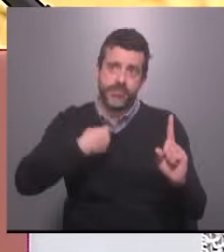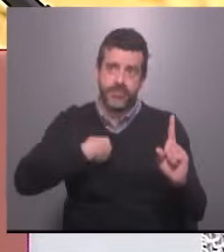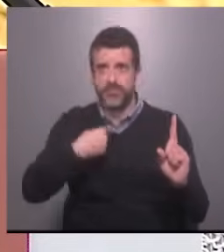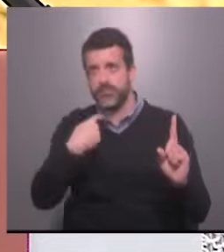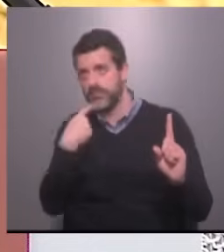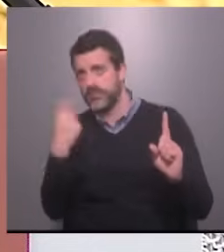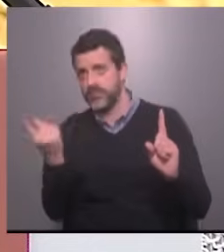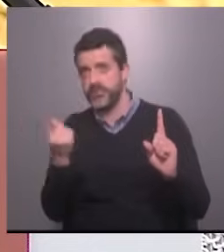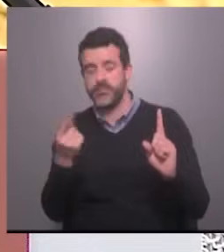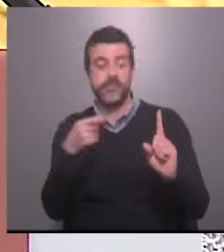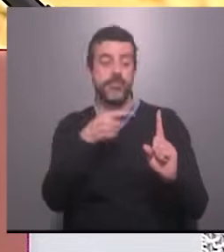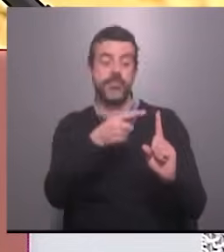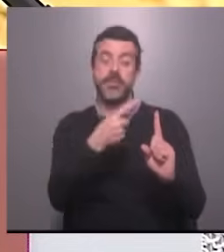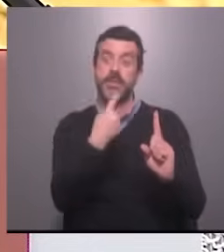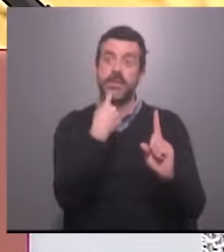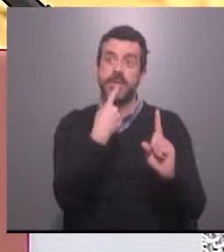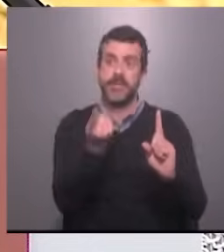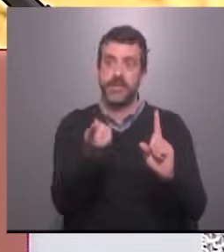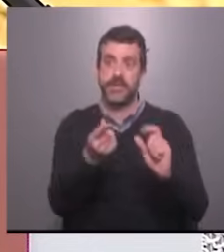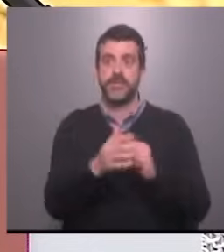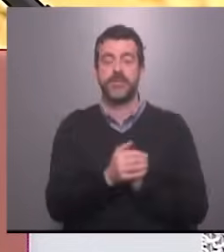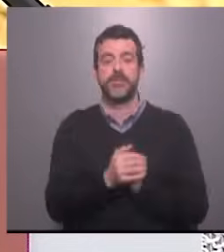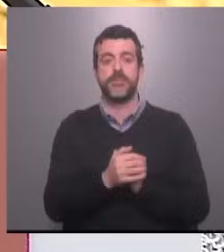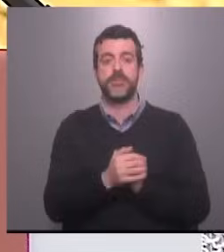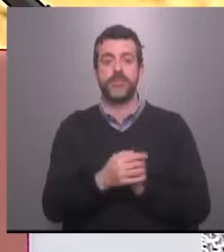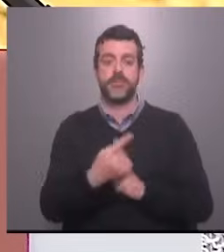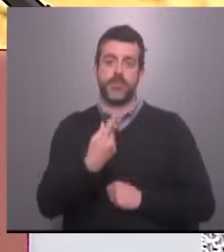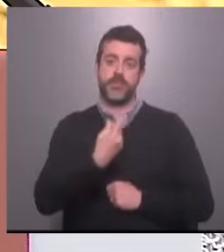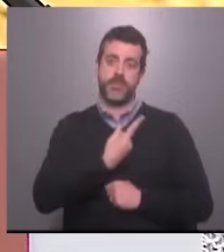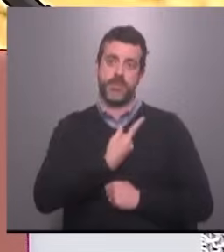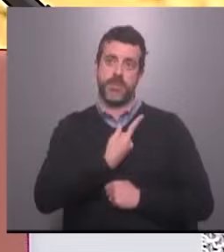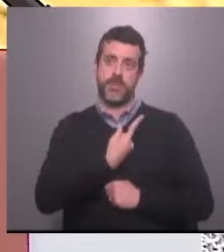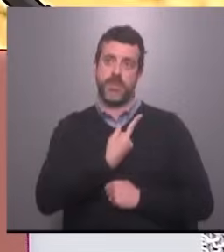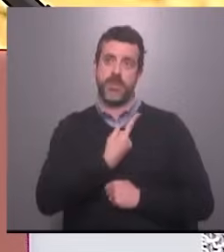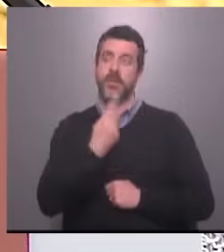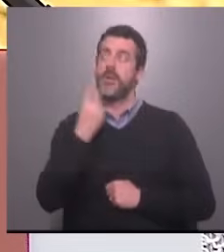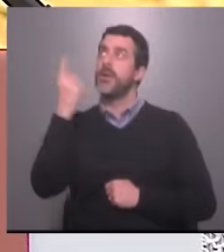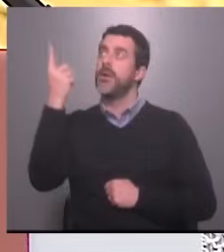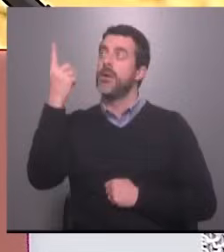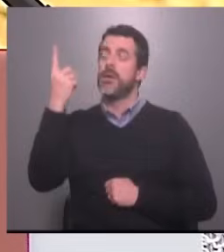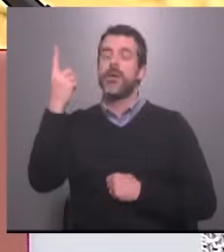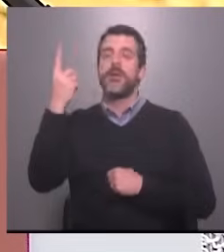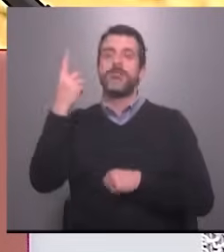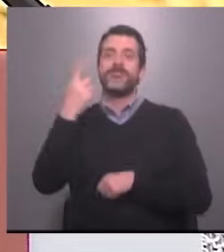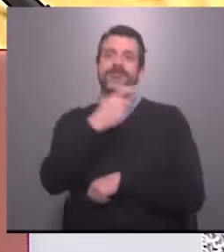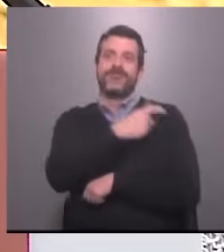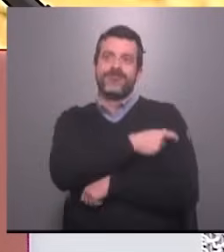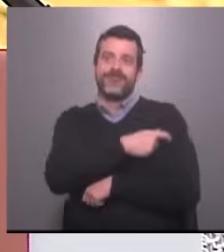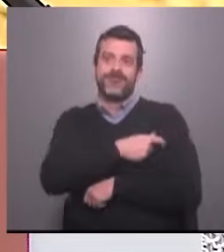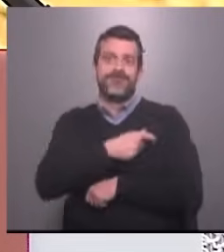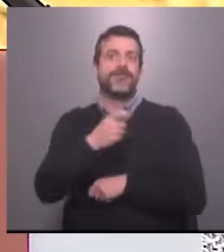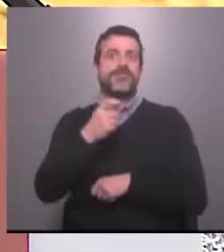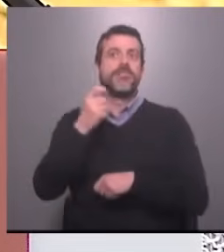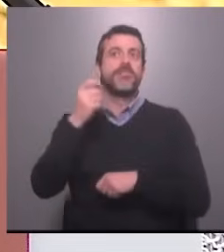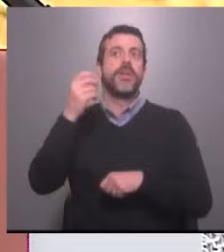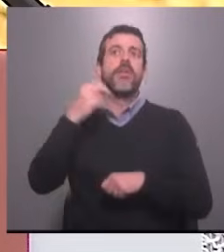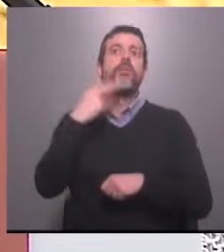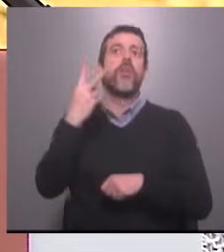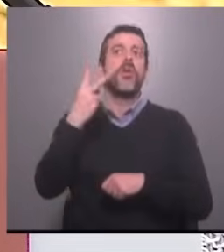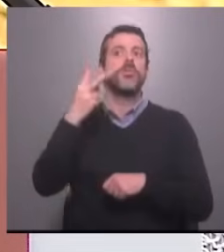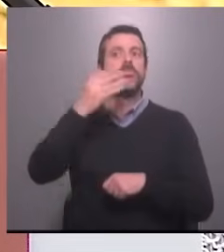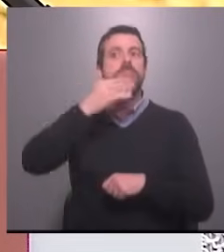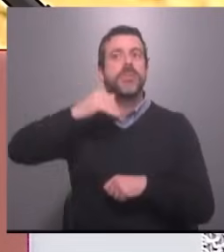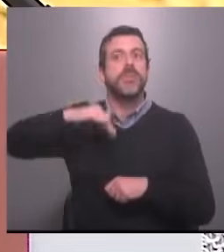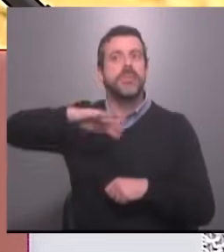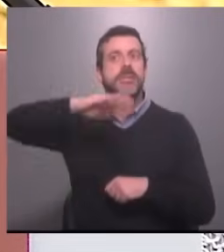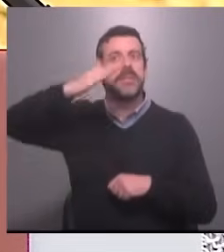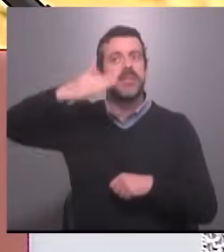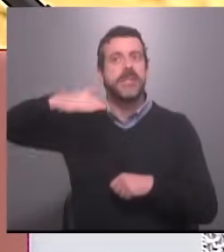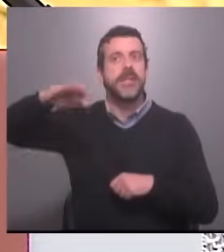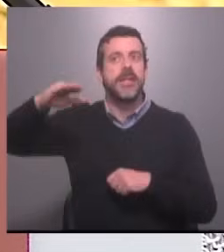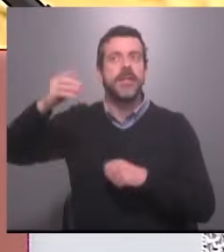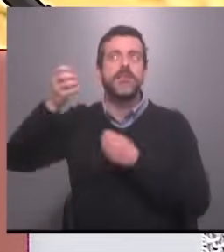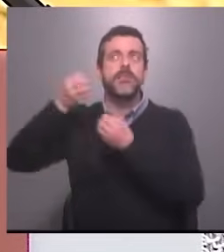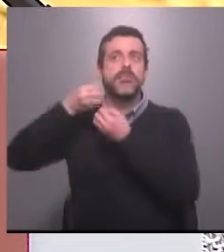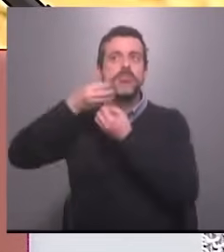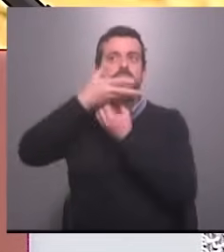ti mesmo? Ele declarou: eu sou a voz do que clama no